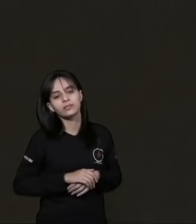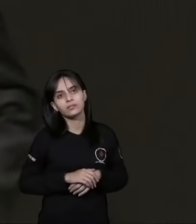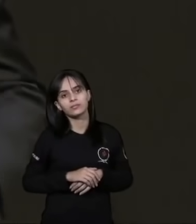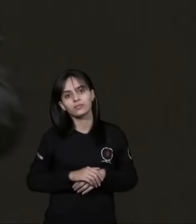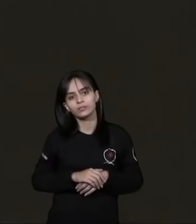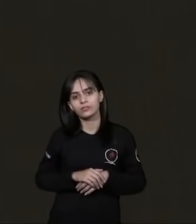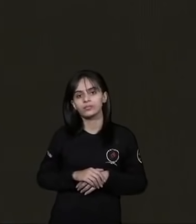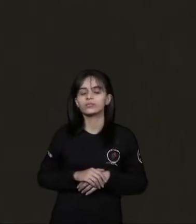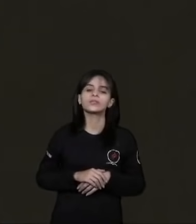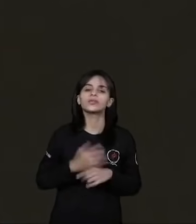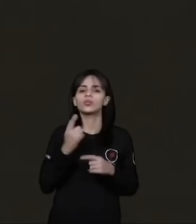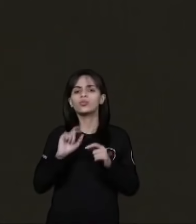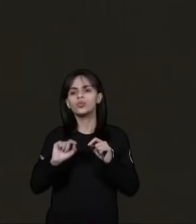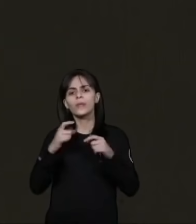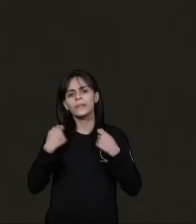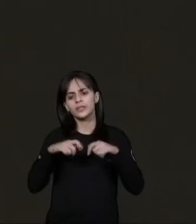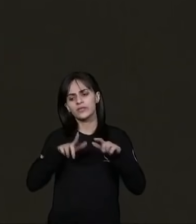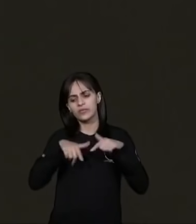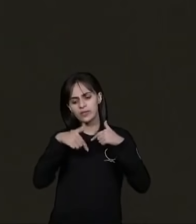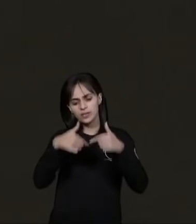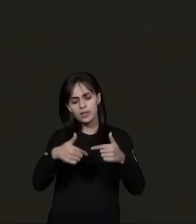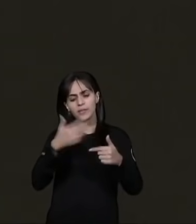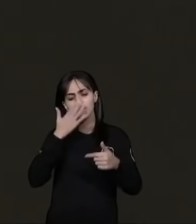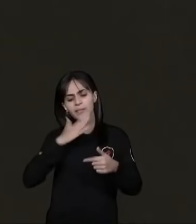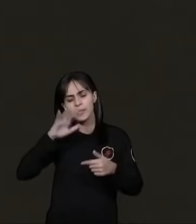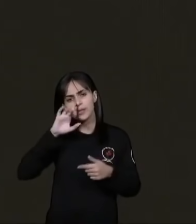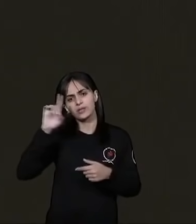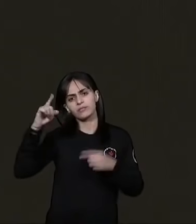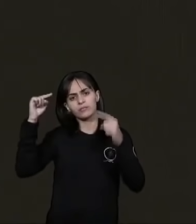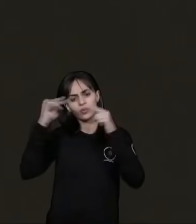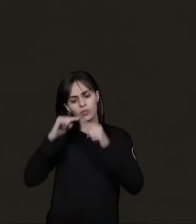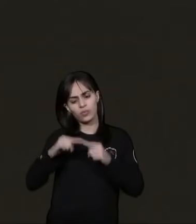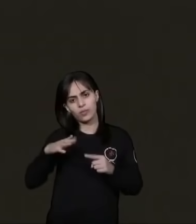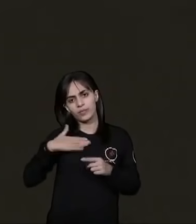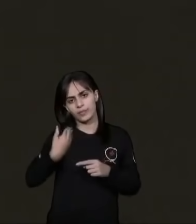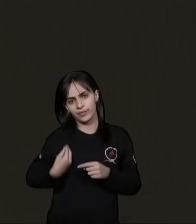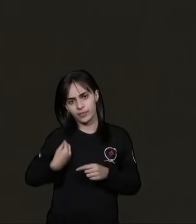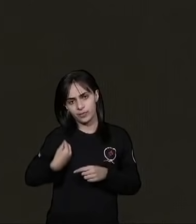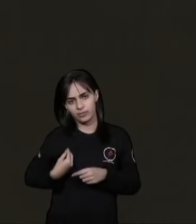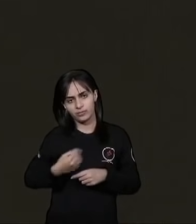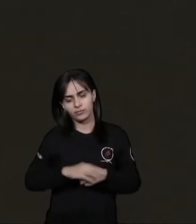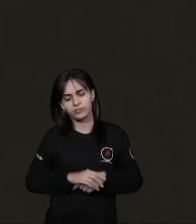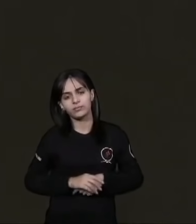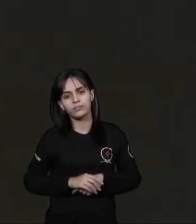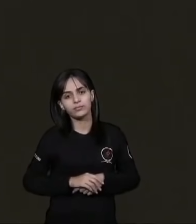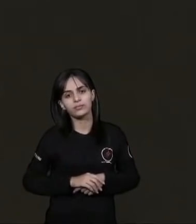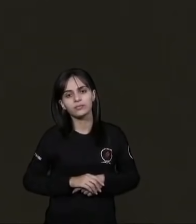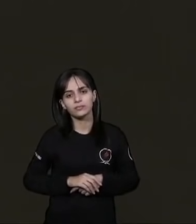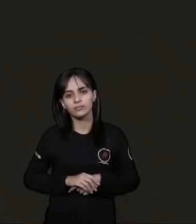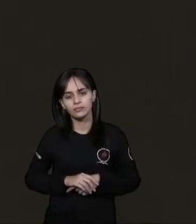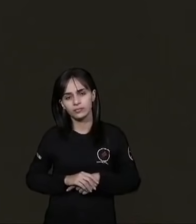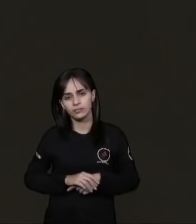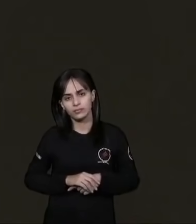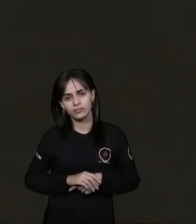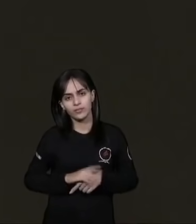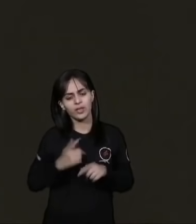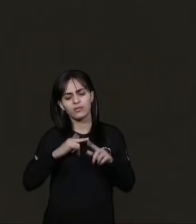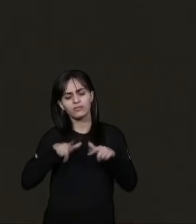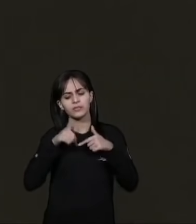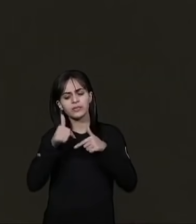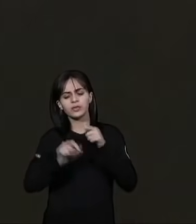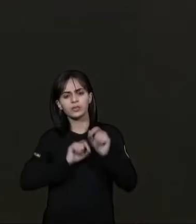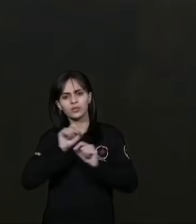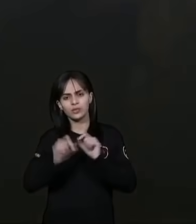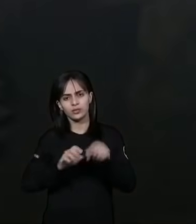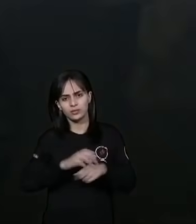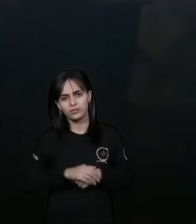o que eu tenho que fazer para que as promessas de Deus se manifesta em na nossa vida que que eu tenho